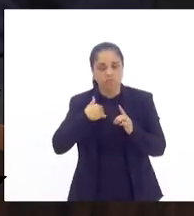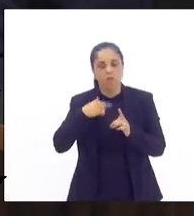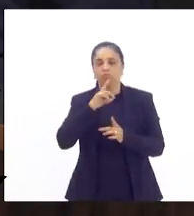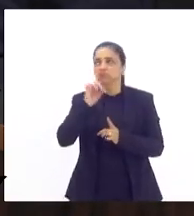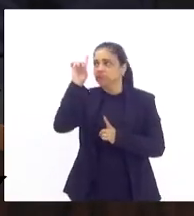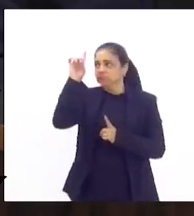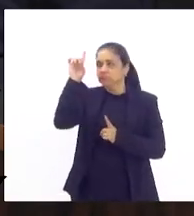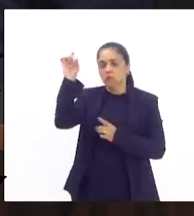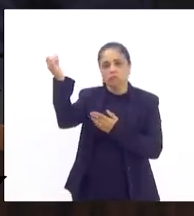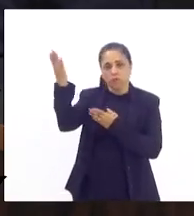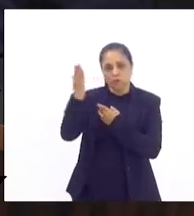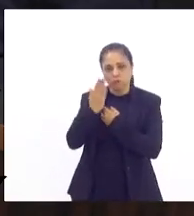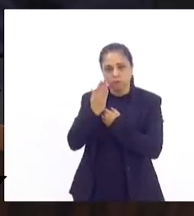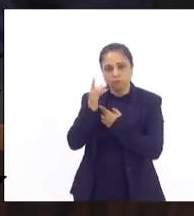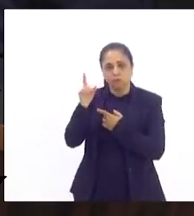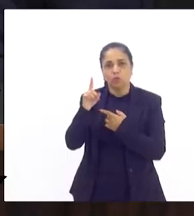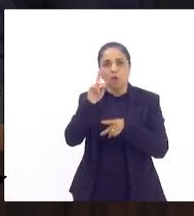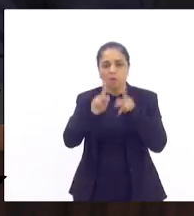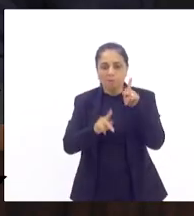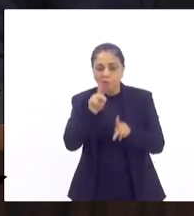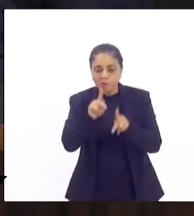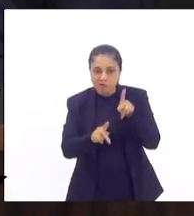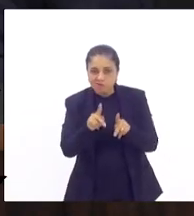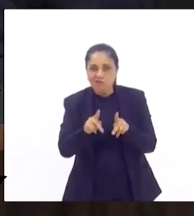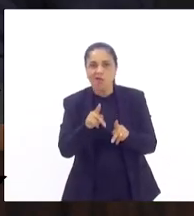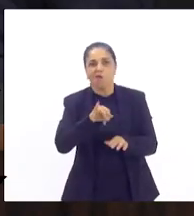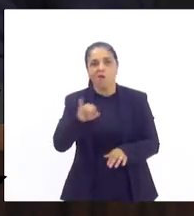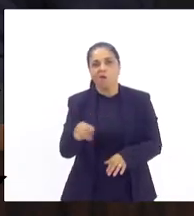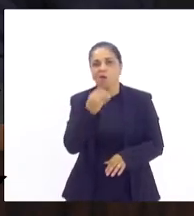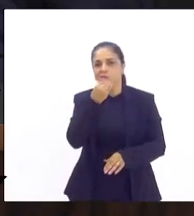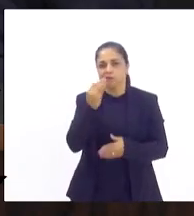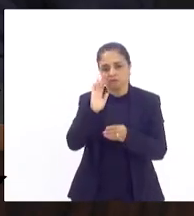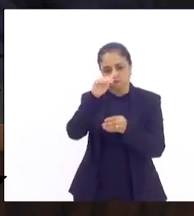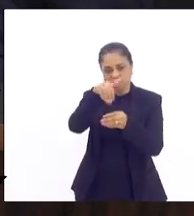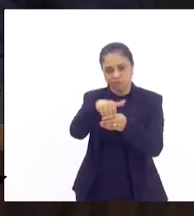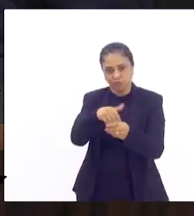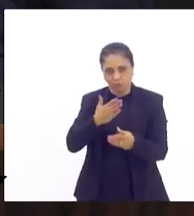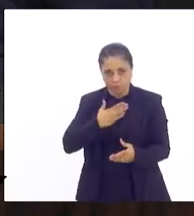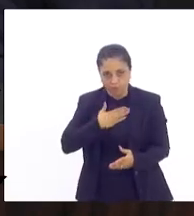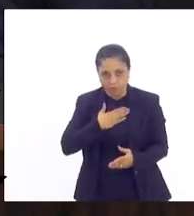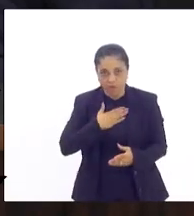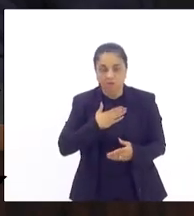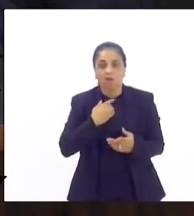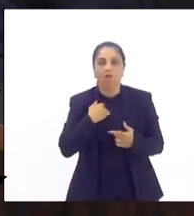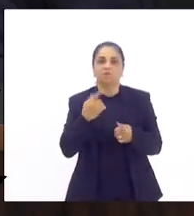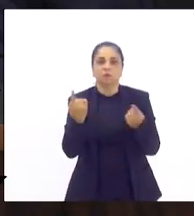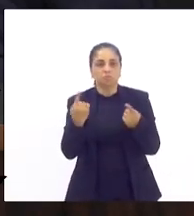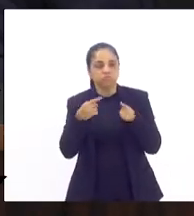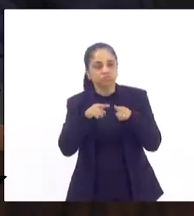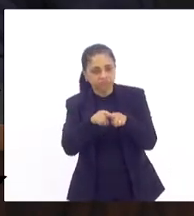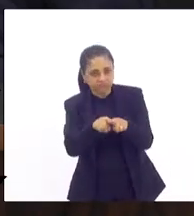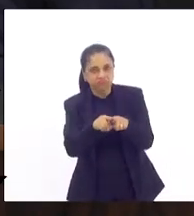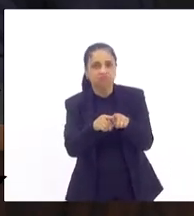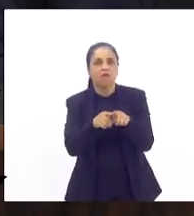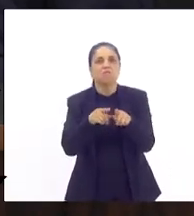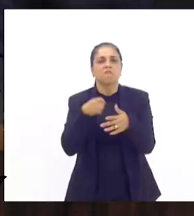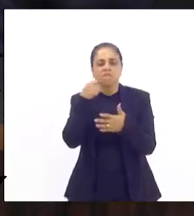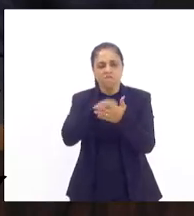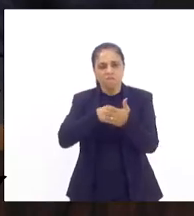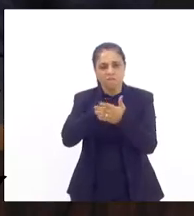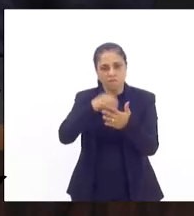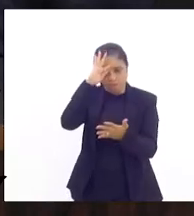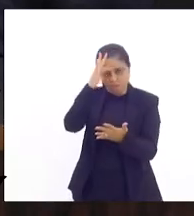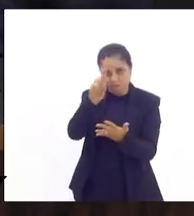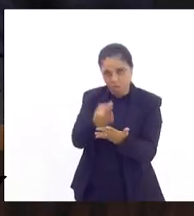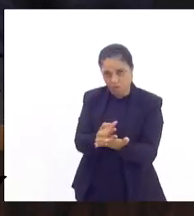população por ter me concebido a oportunidade de estar aqui representando o povo. Então, o nosso mandato é independente, iremos com muita fé lutar para que a